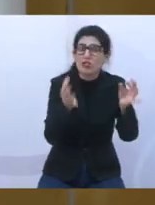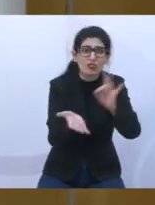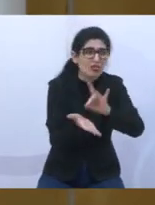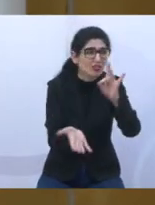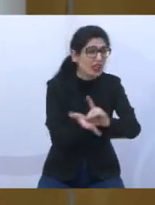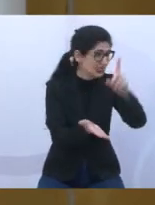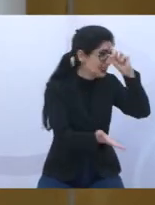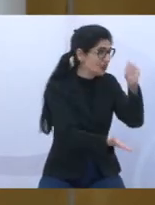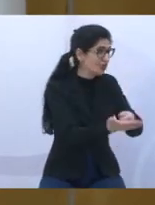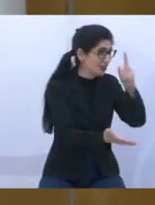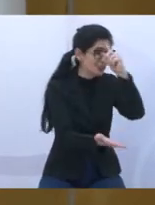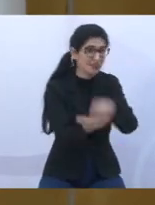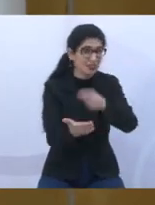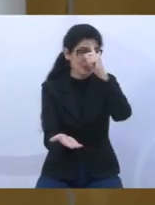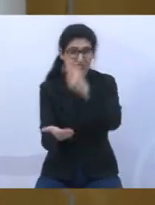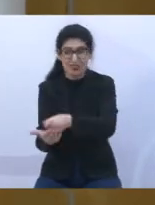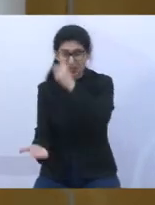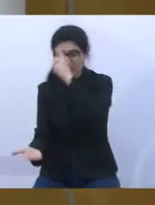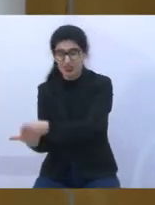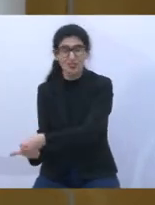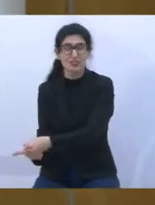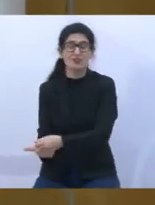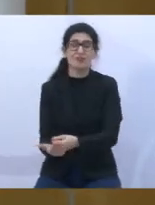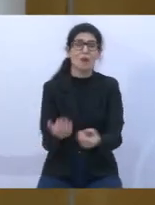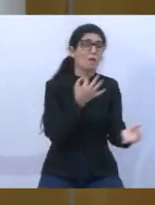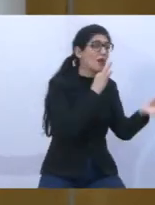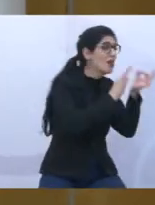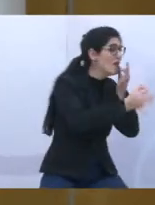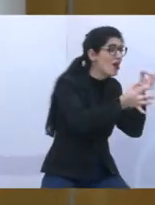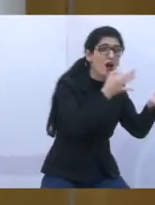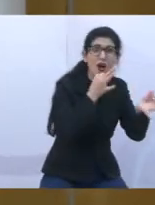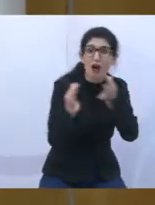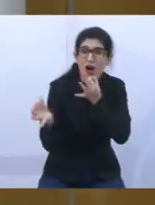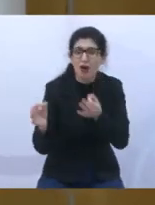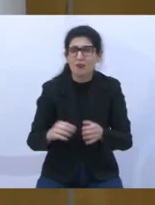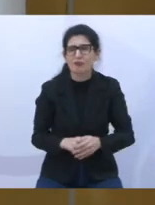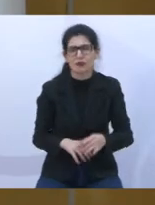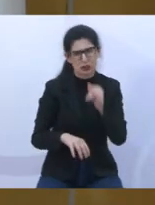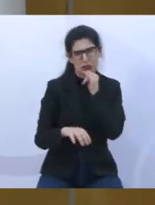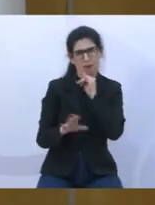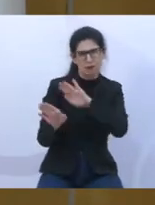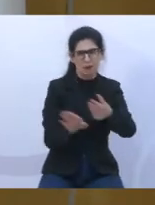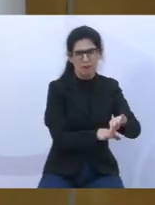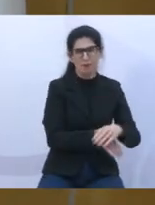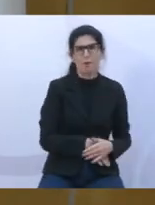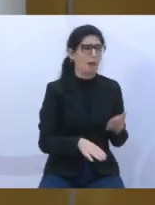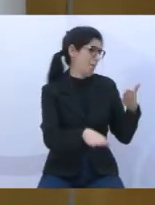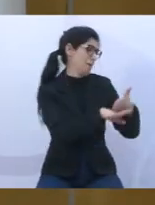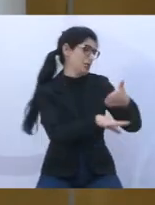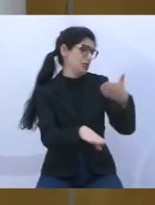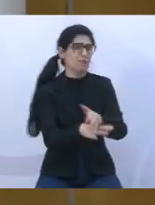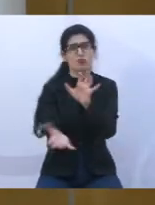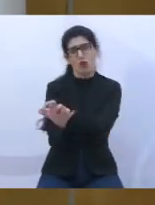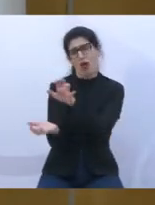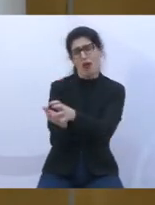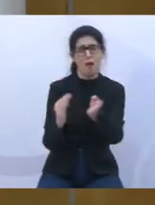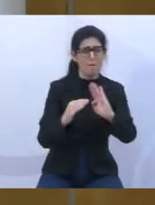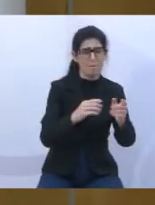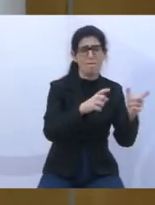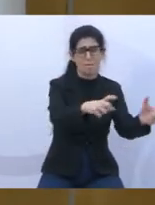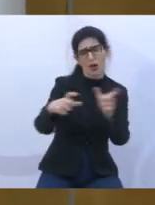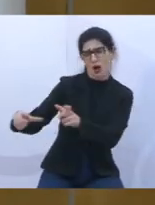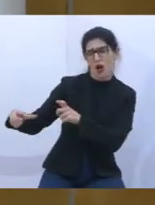é muito importante dentro de uma governança não adianta fazer um participa jacareí e nos bairros